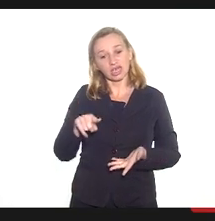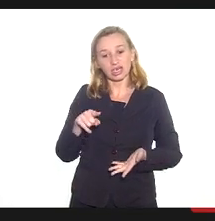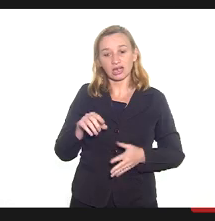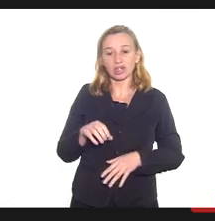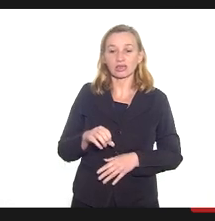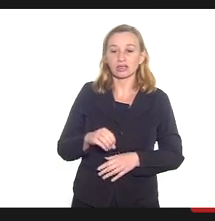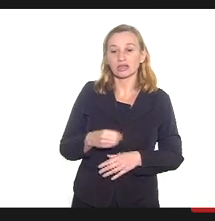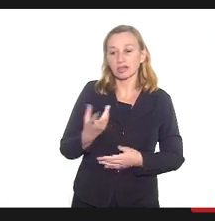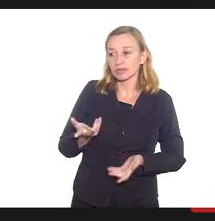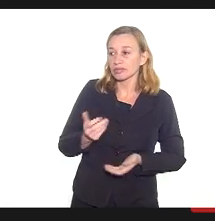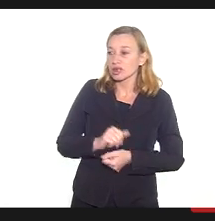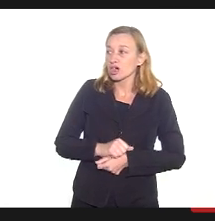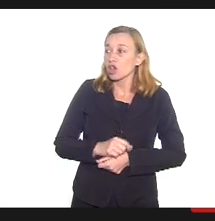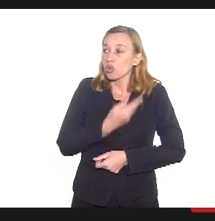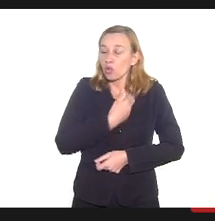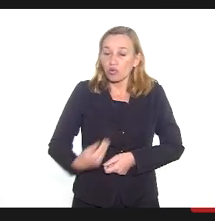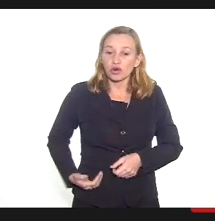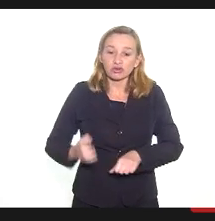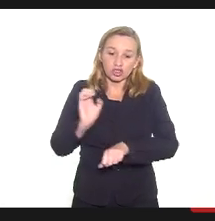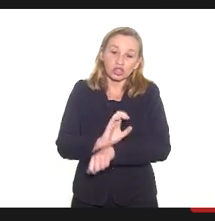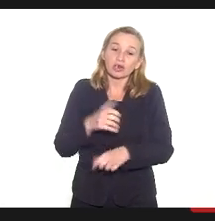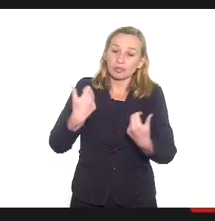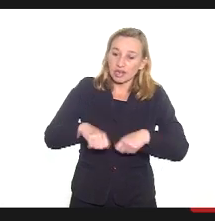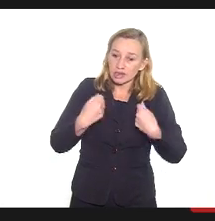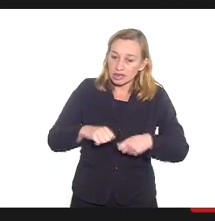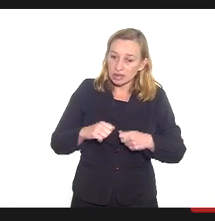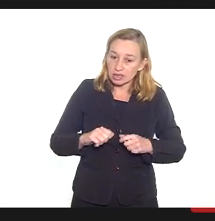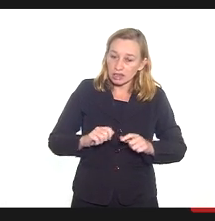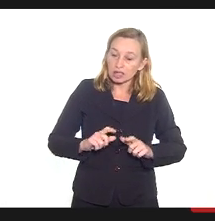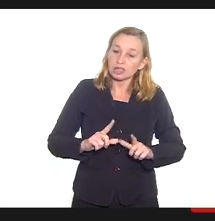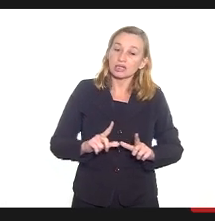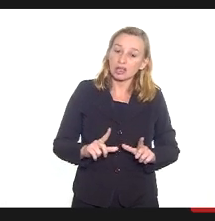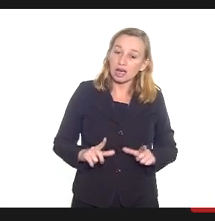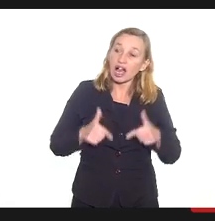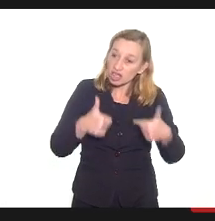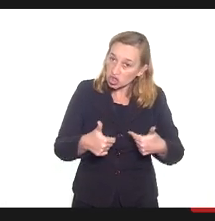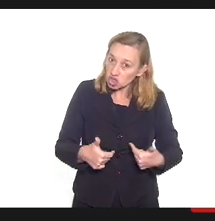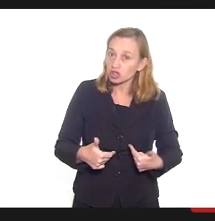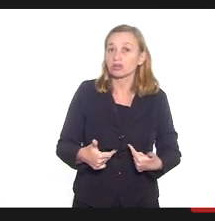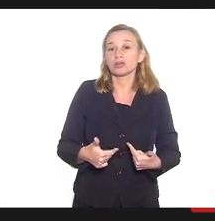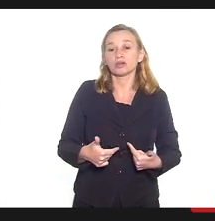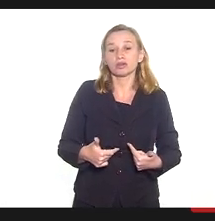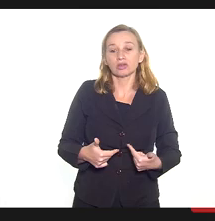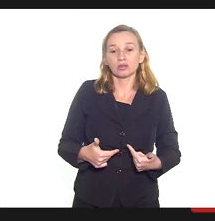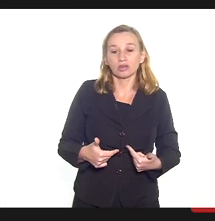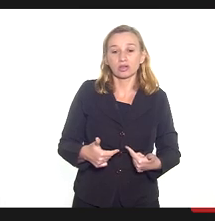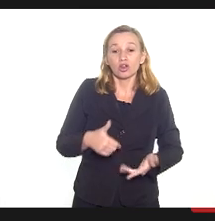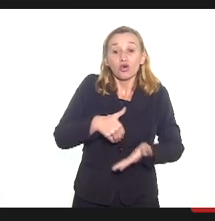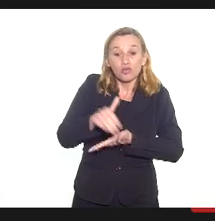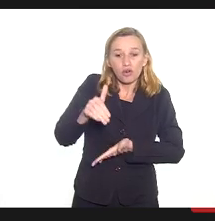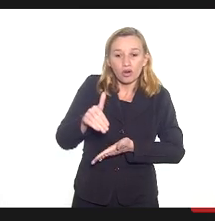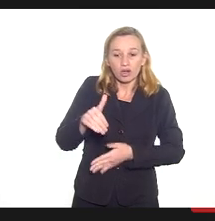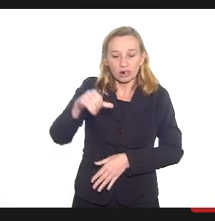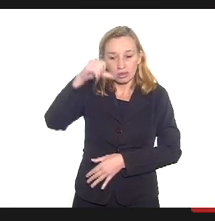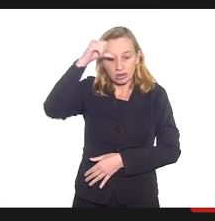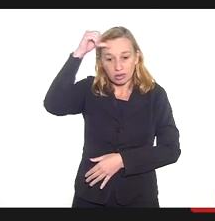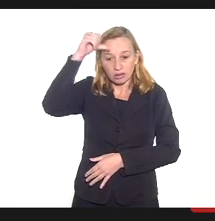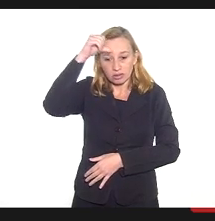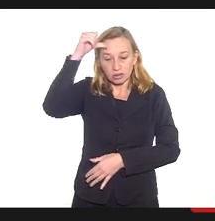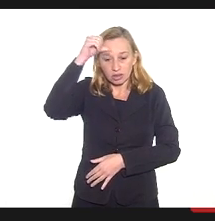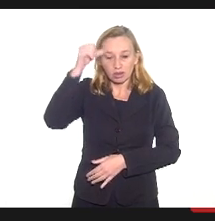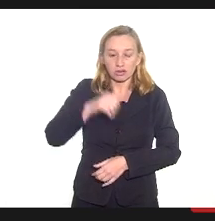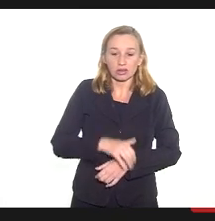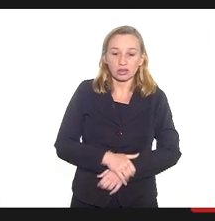acho que o governo do Estado tem que ser colocado na roda também, fora Cláudio Castro, né?